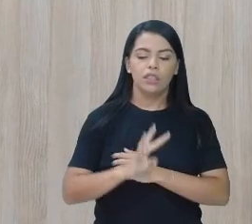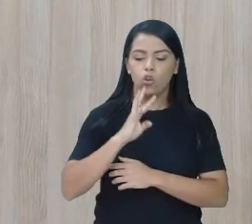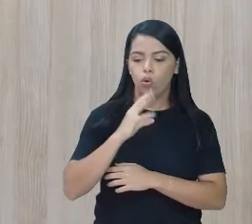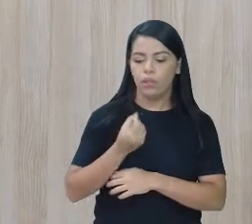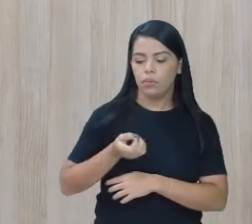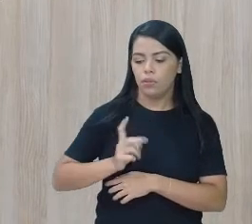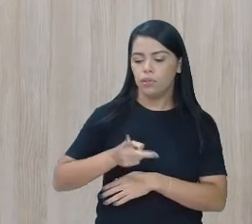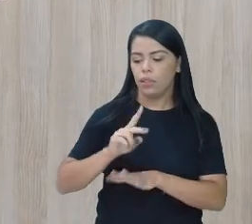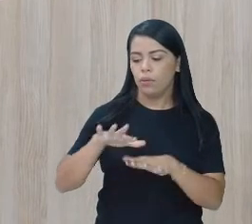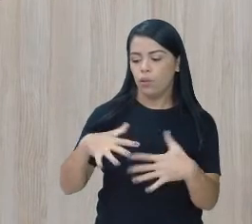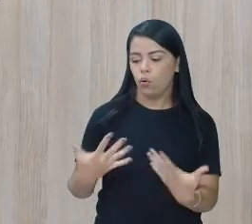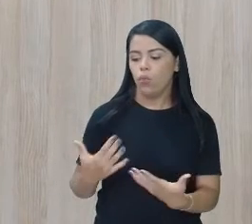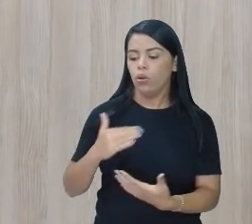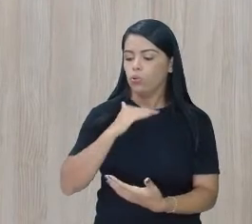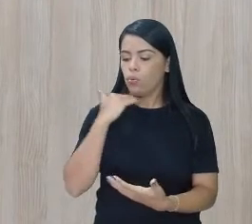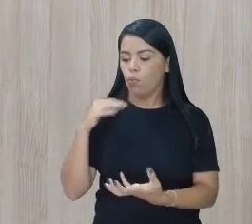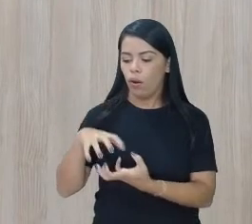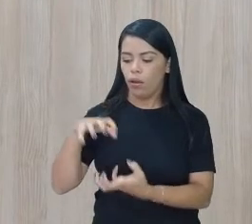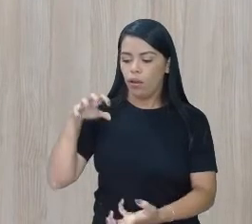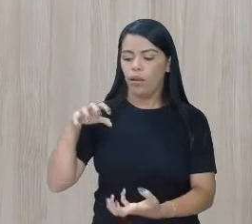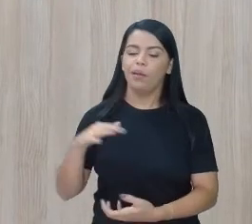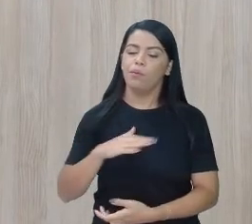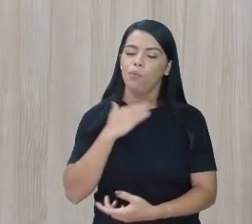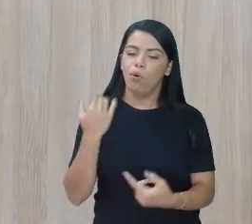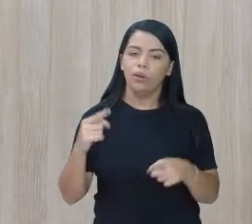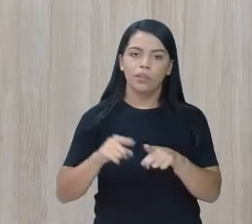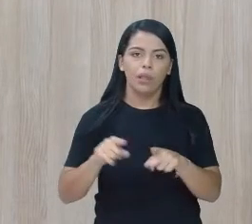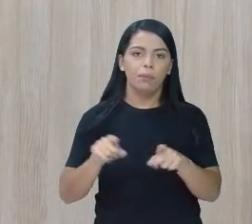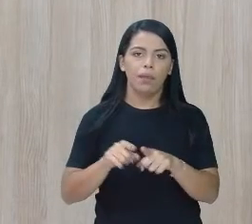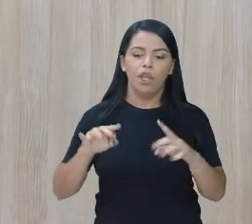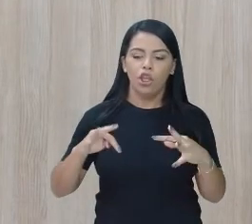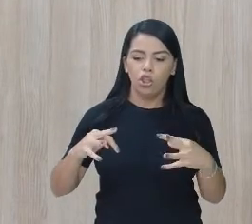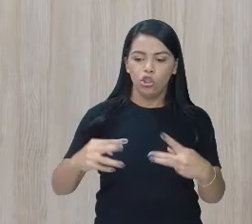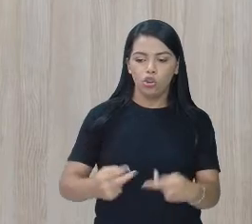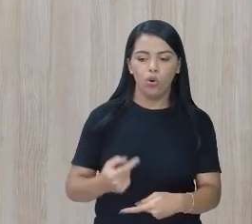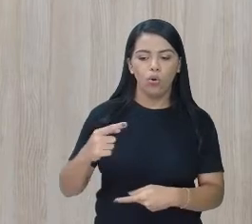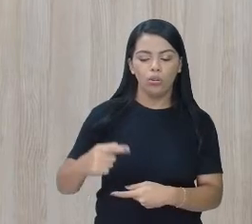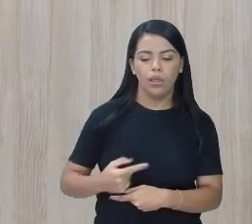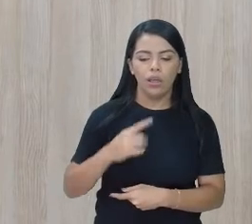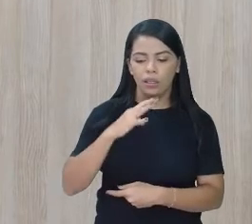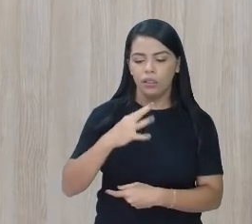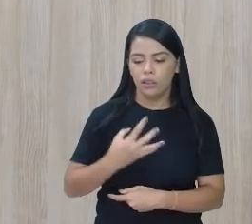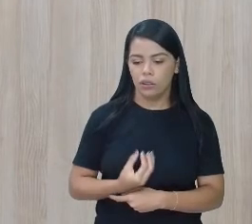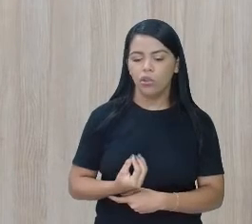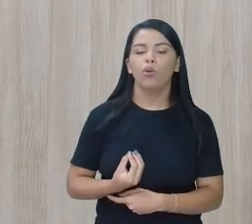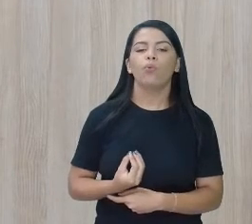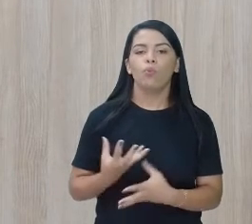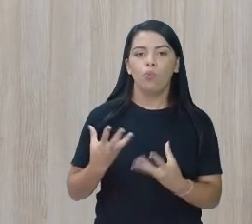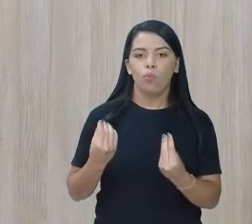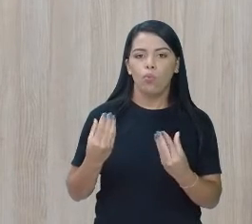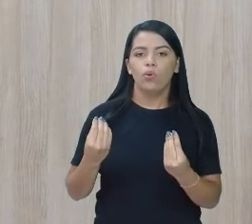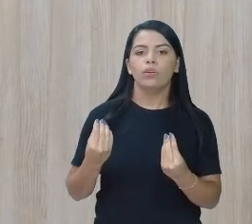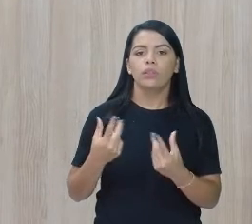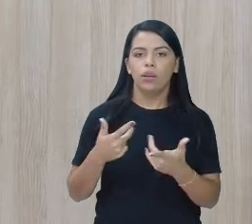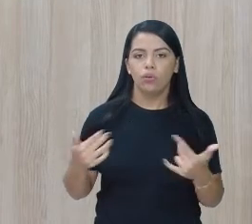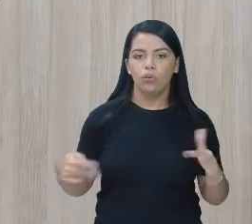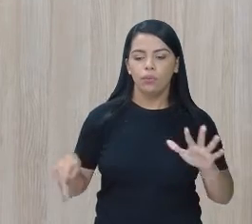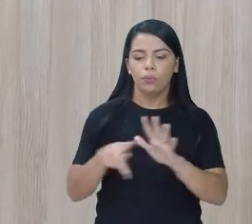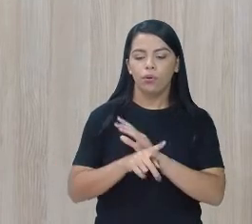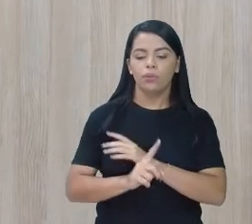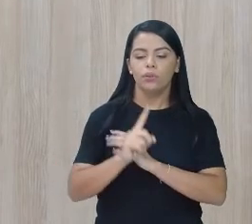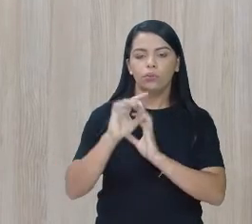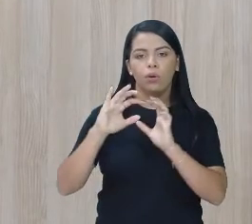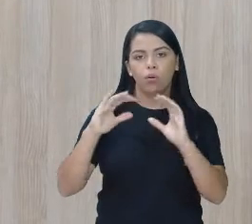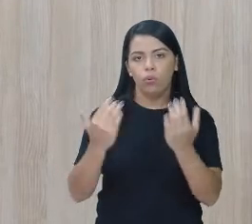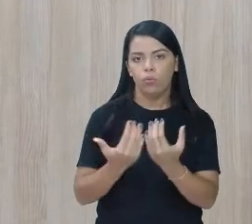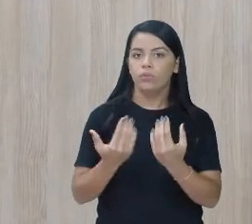ancião, minha gente, morre toda uma fonte de pesquisa, de memória, de toda uma comunidade. Então,